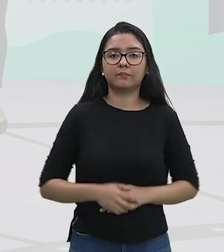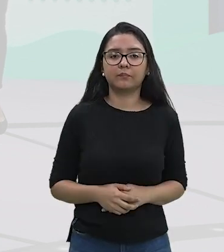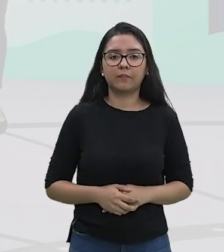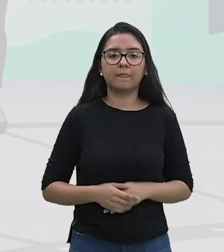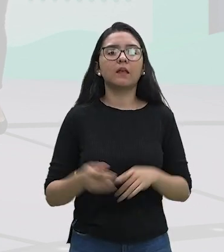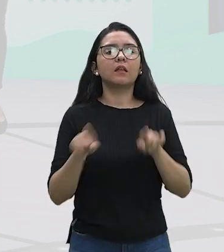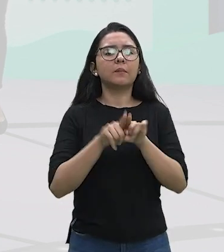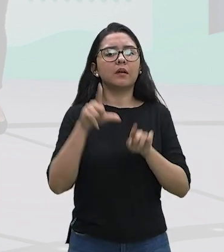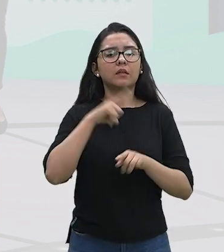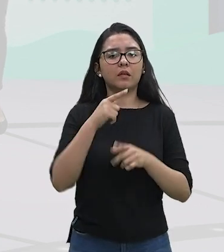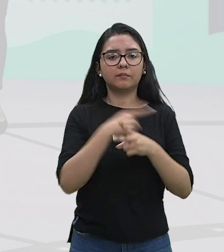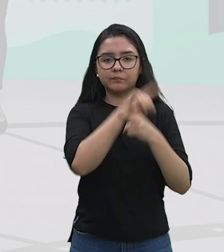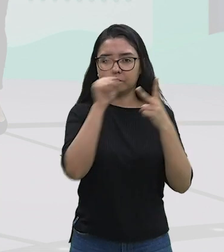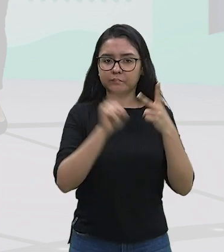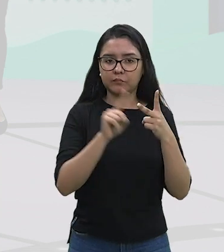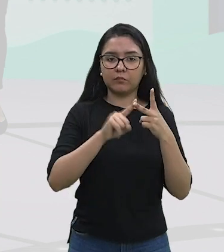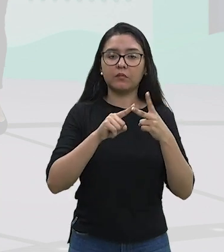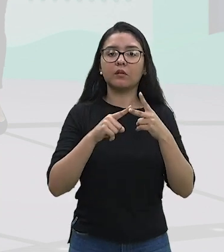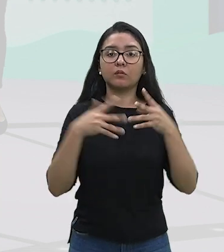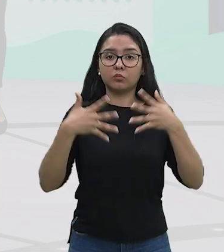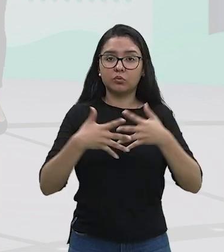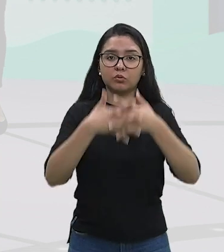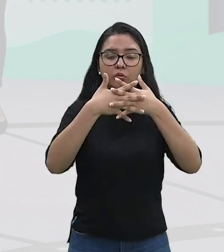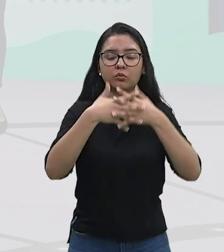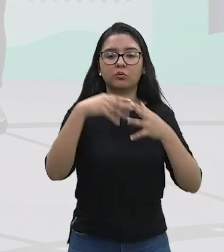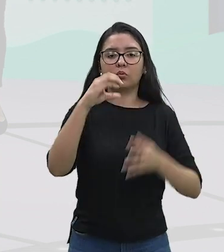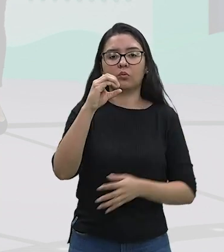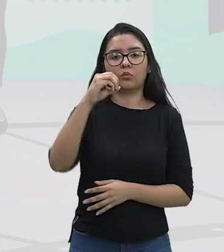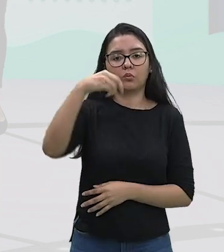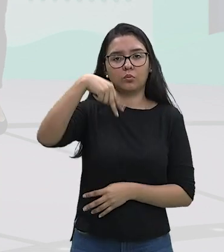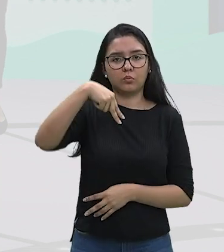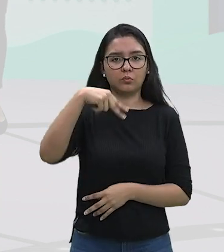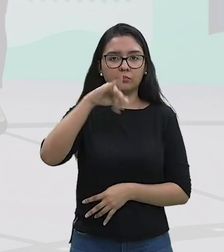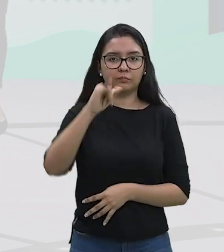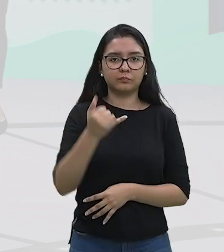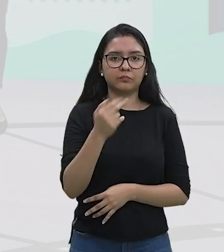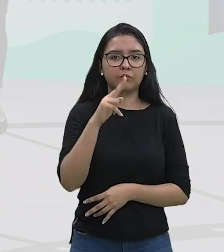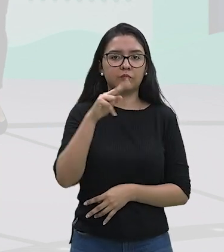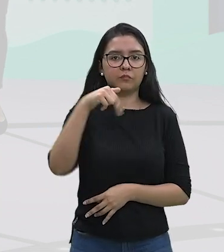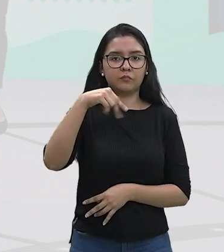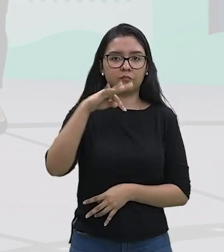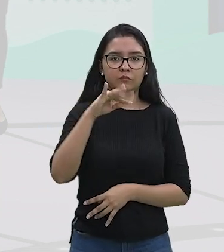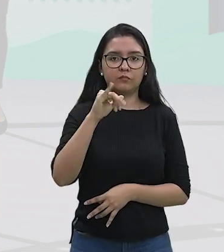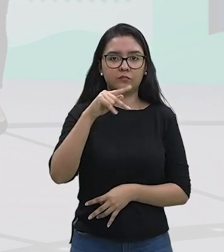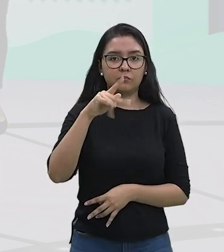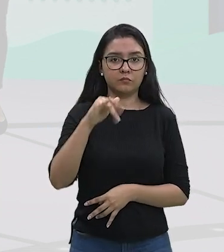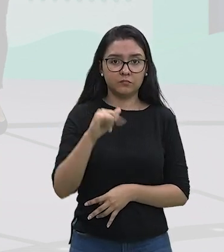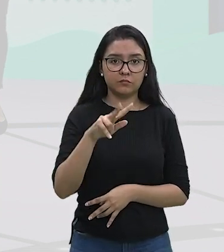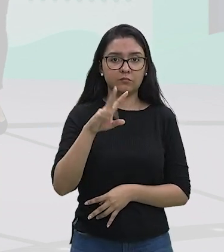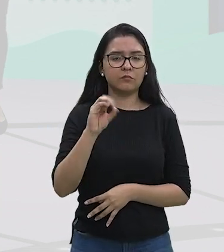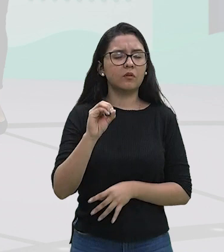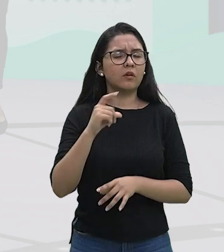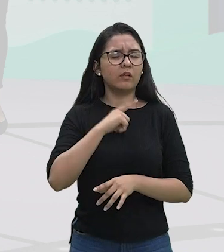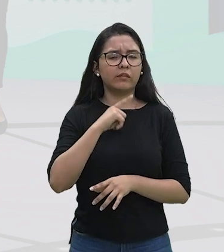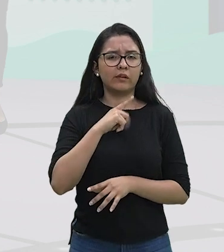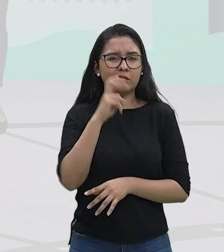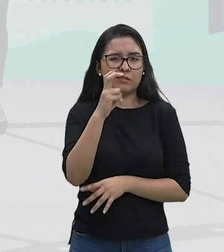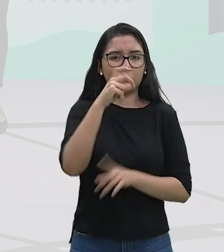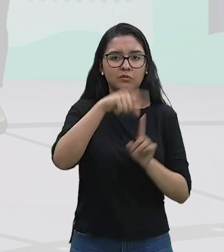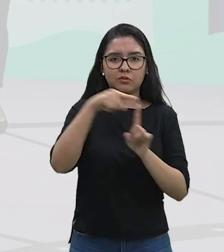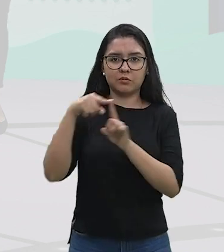também o tecido conjuntivo. Esse tecido conjuntivo vai ser aí de 5 tipos, vai ter várias